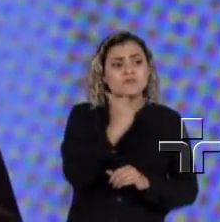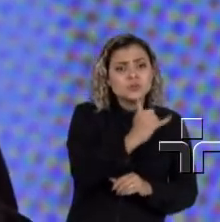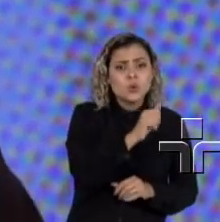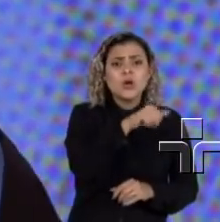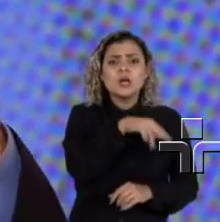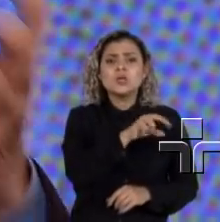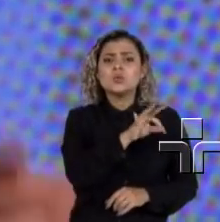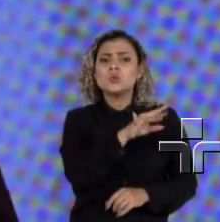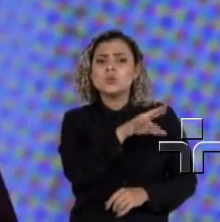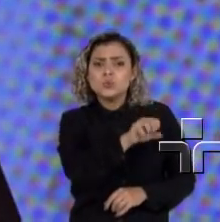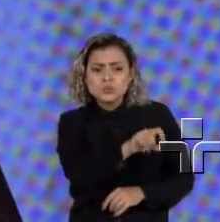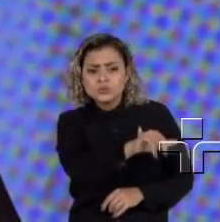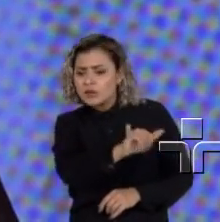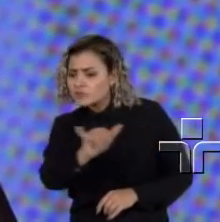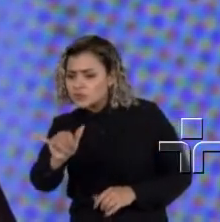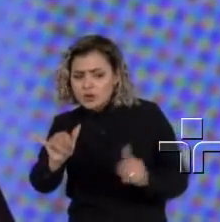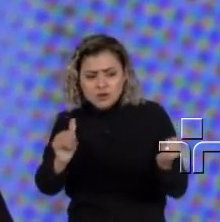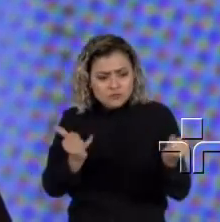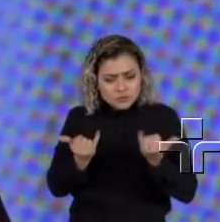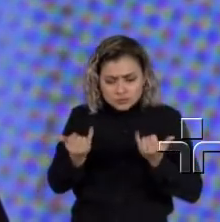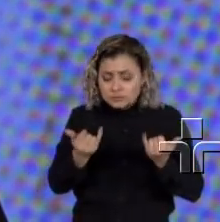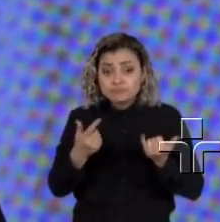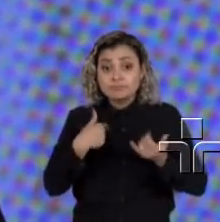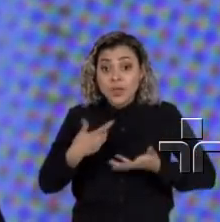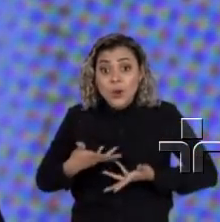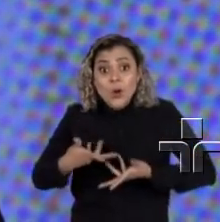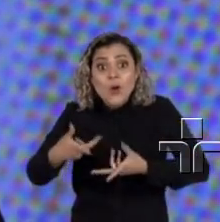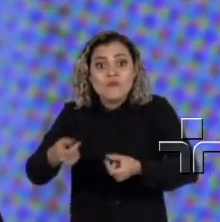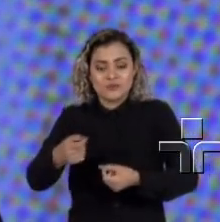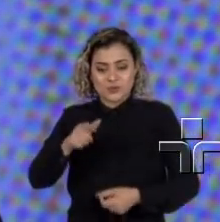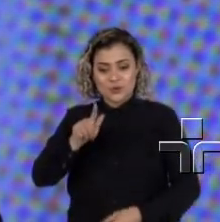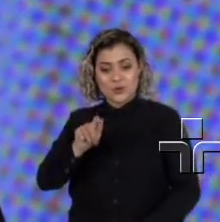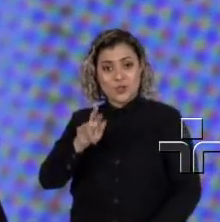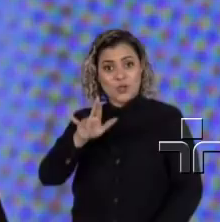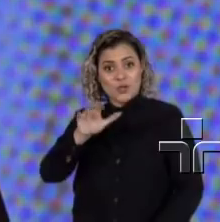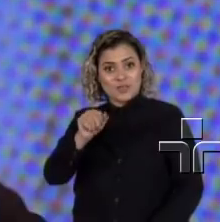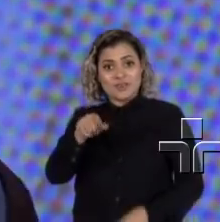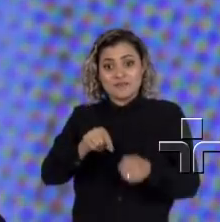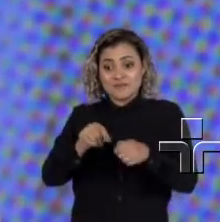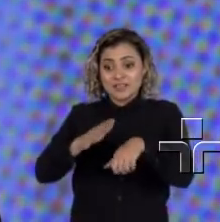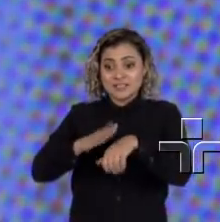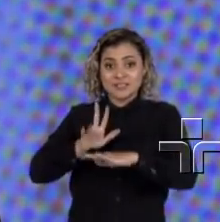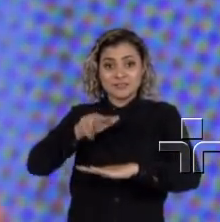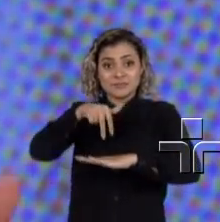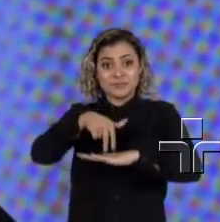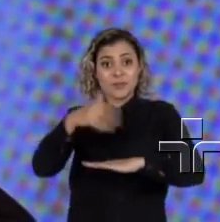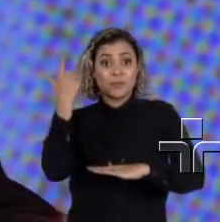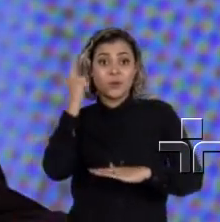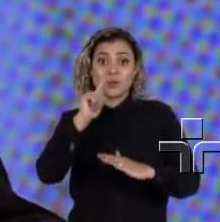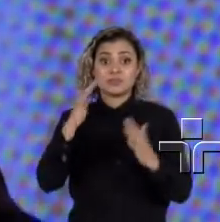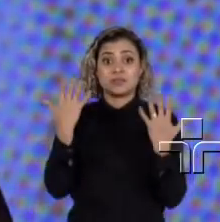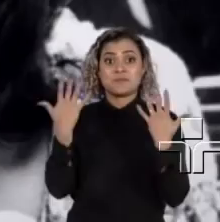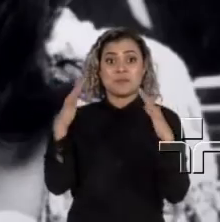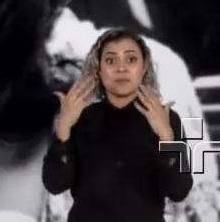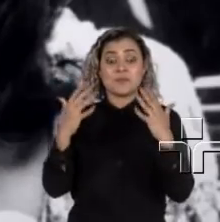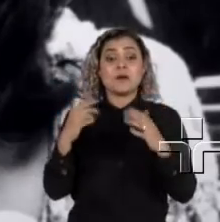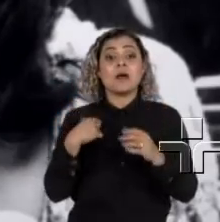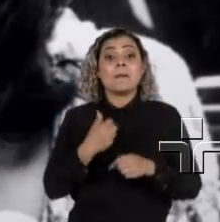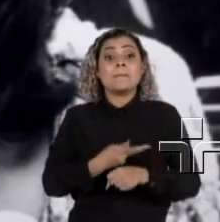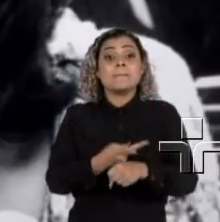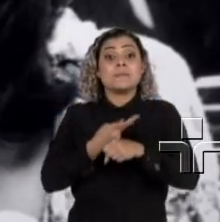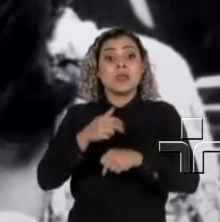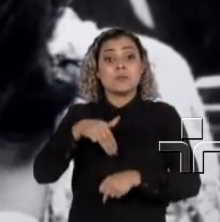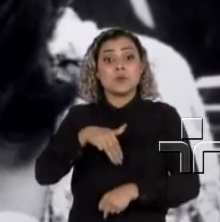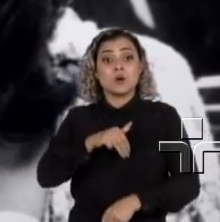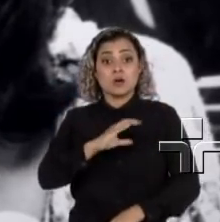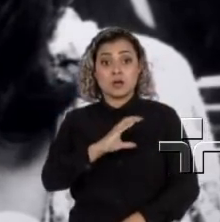Antunes falou, não sei o quê, o Anselmo convidou a Glória para fazer O Pagador de Promessas para ganhar a Palma de Ouro em Cannes. Quer